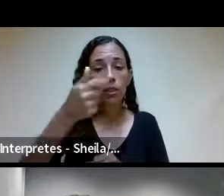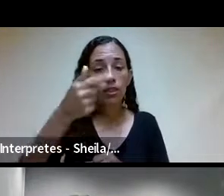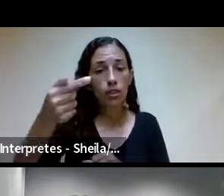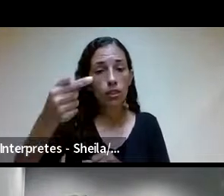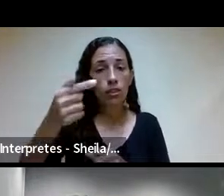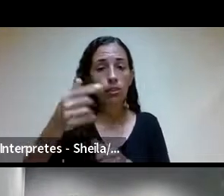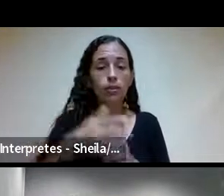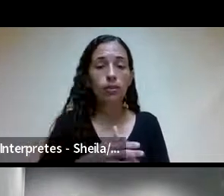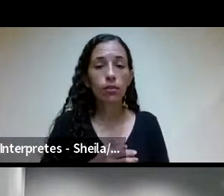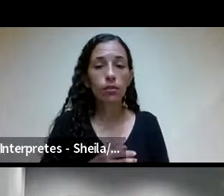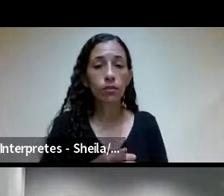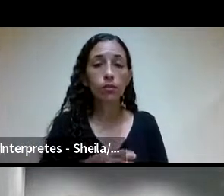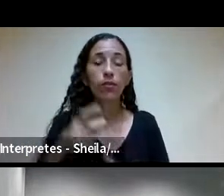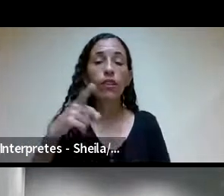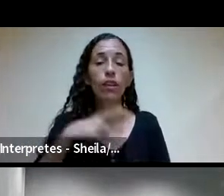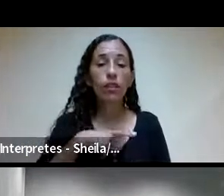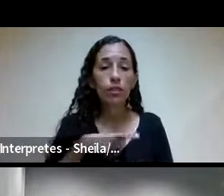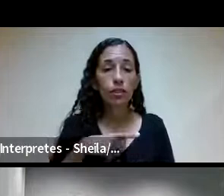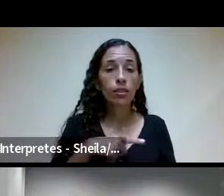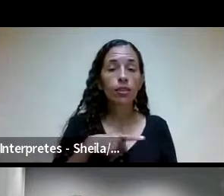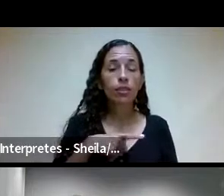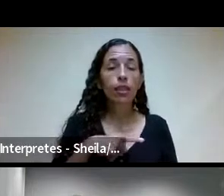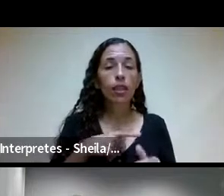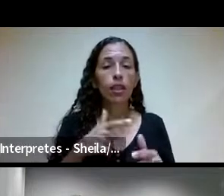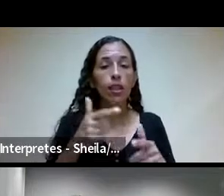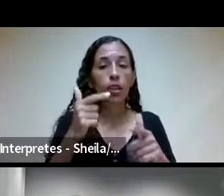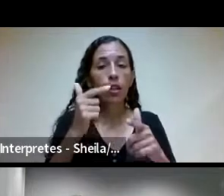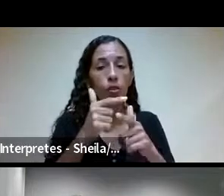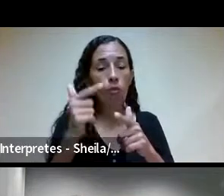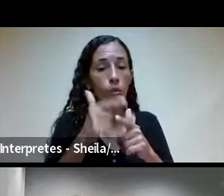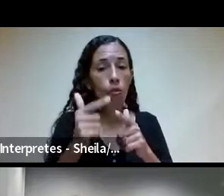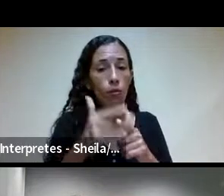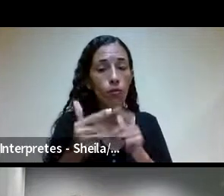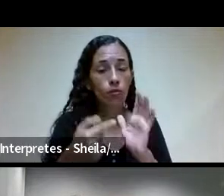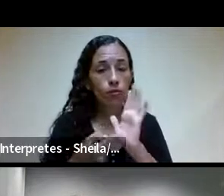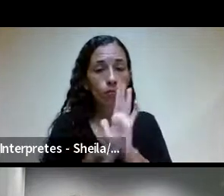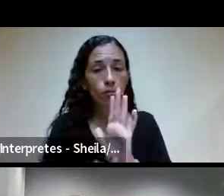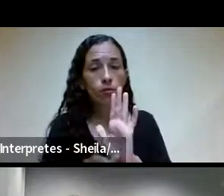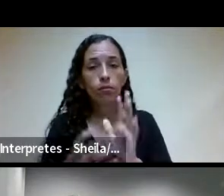A contestação não impugnou os argumentos fatos